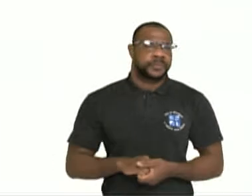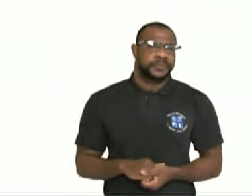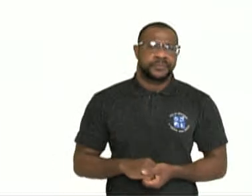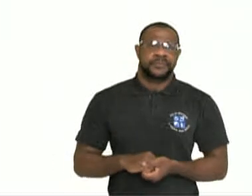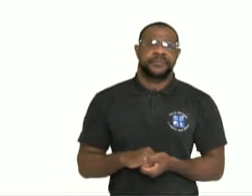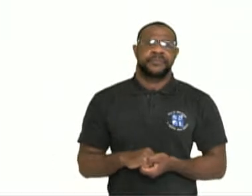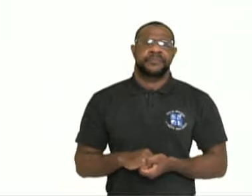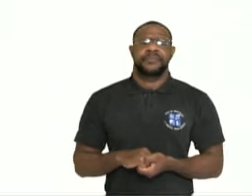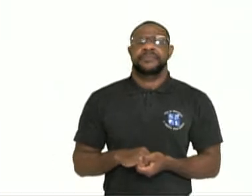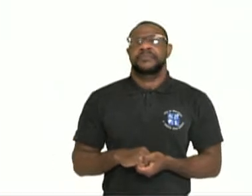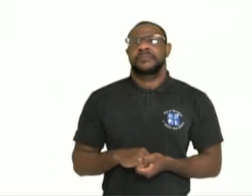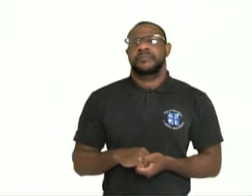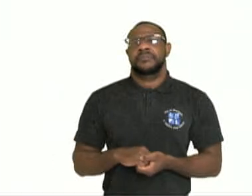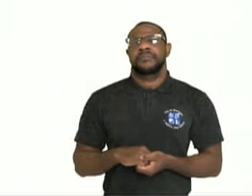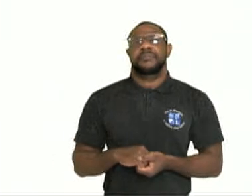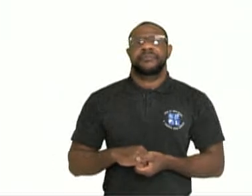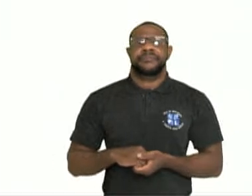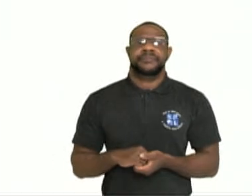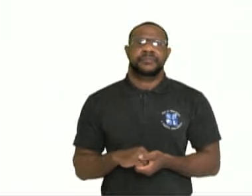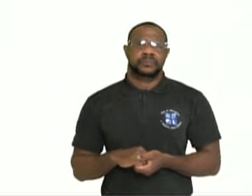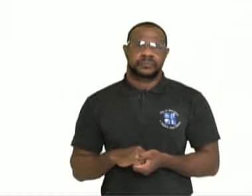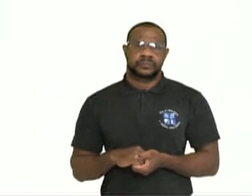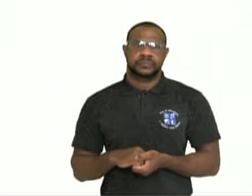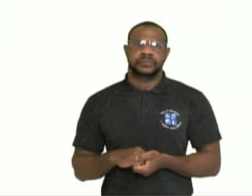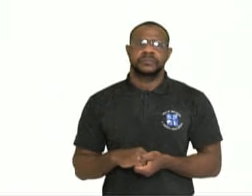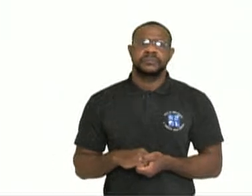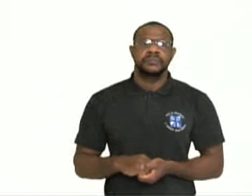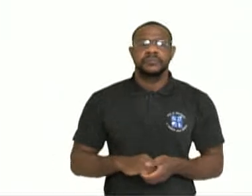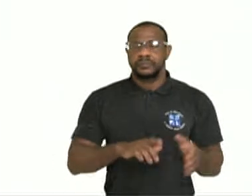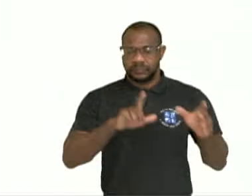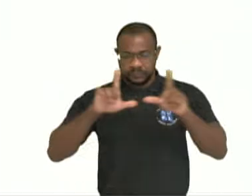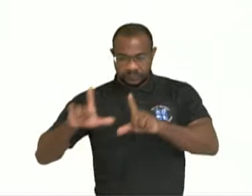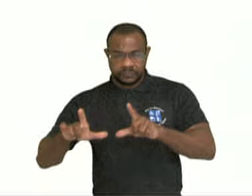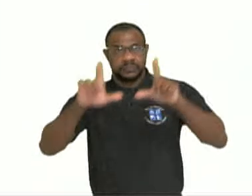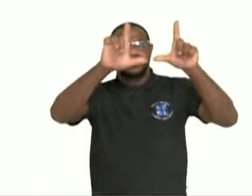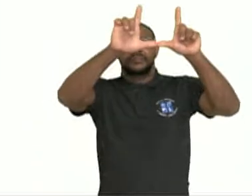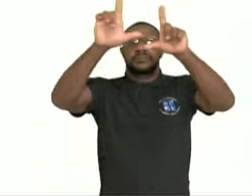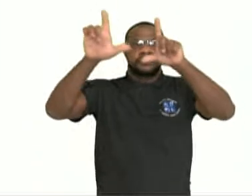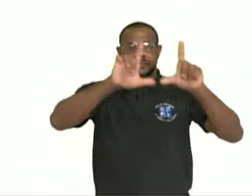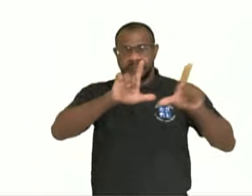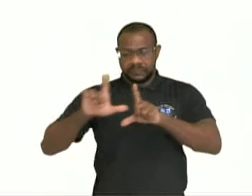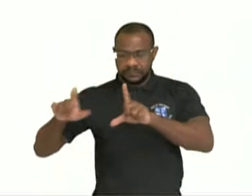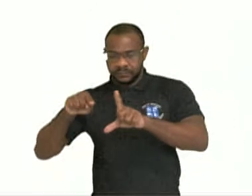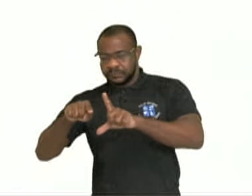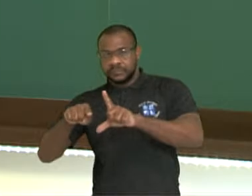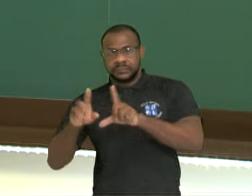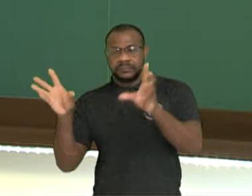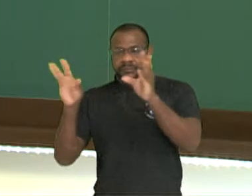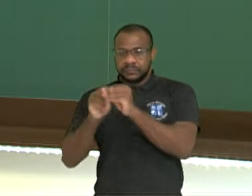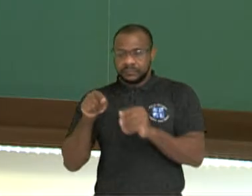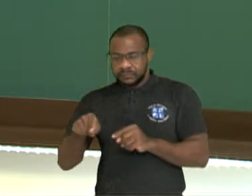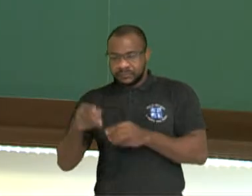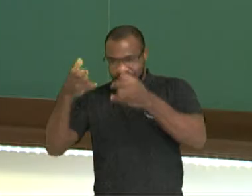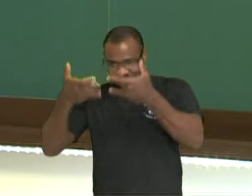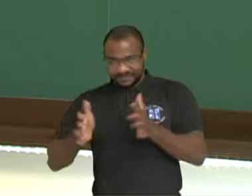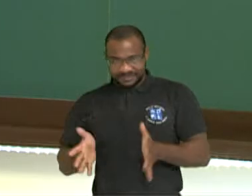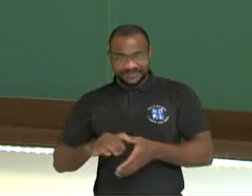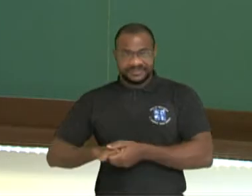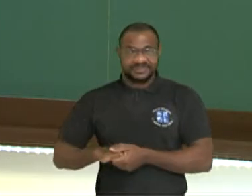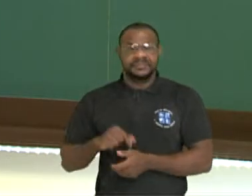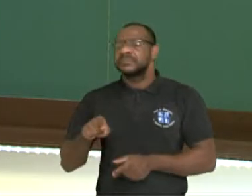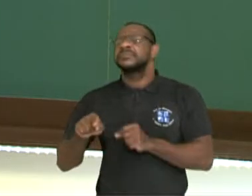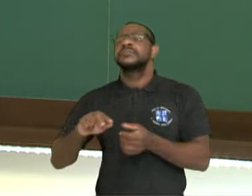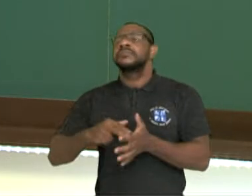dizer Gaturro em la última vinheta? Né? Eu comentei um pouquinho com vocês já sobre a conclusão ali que ele chegou